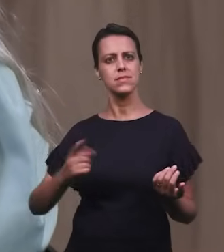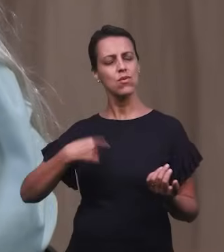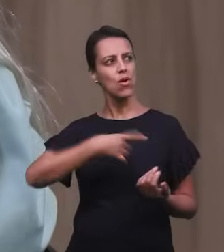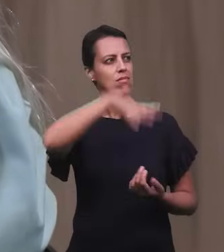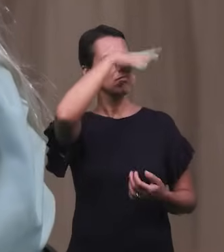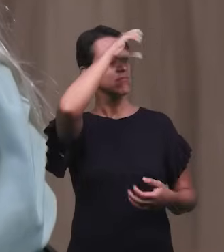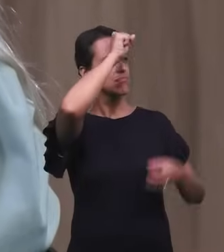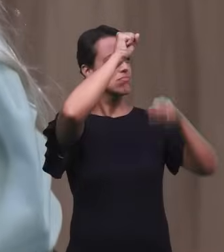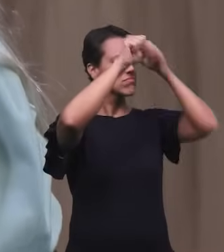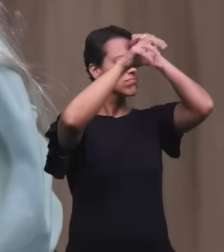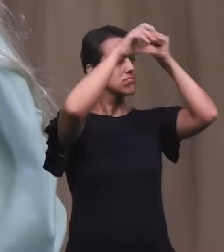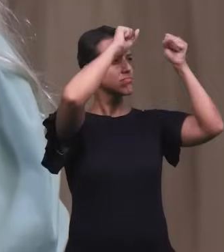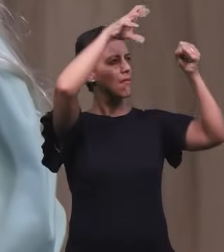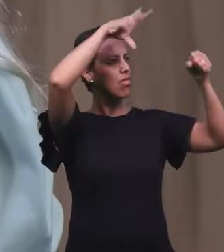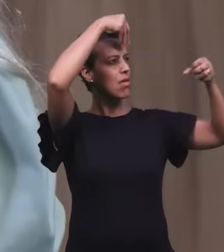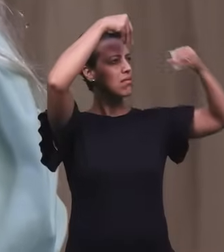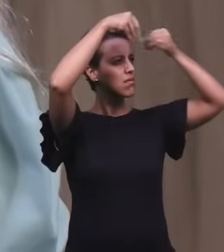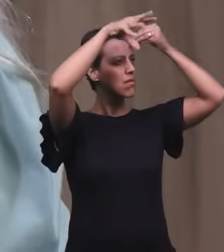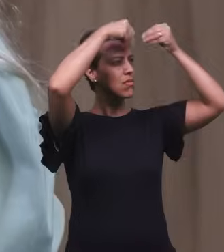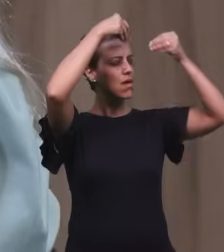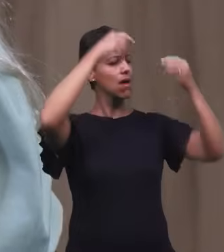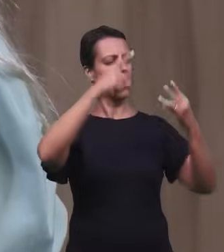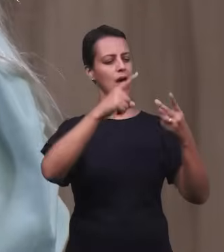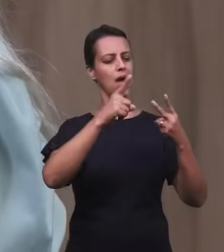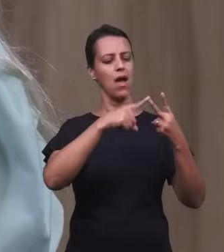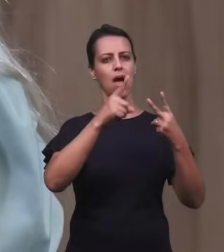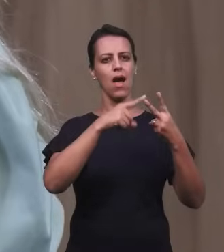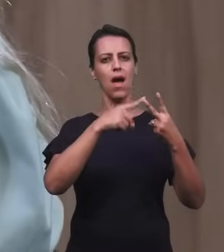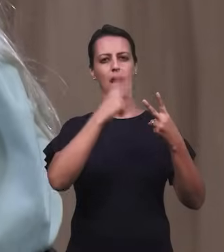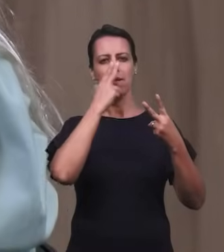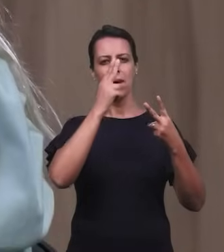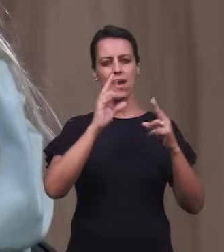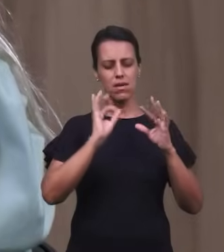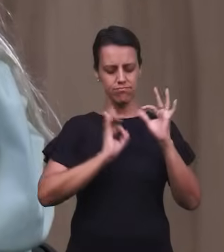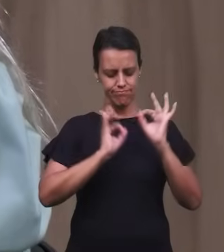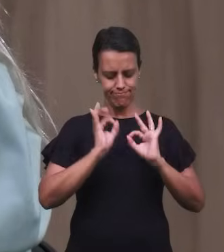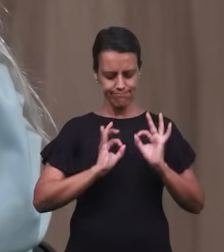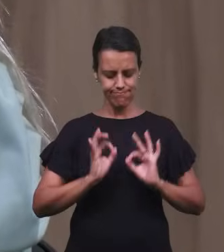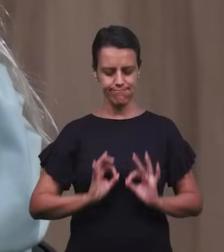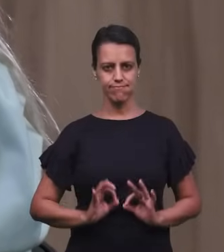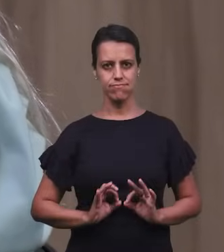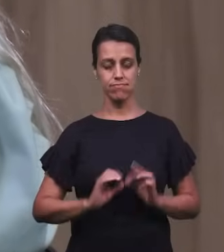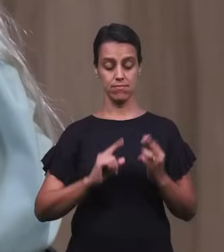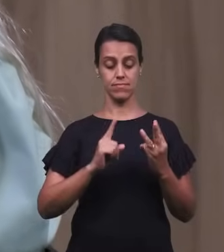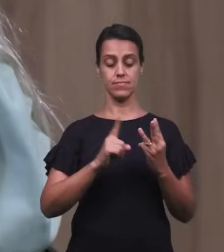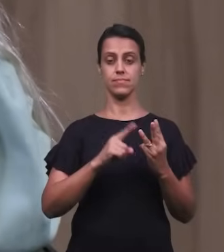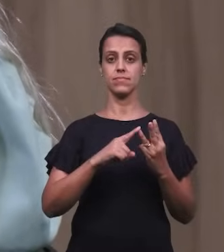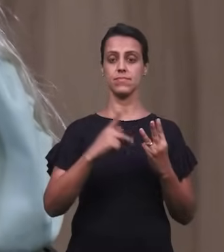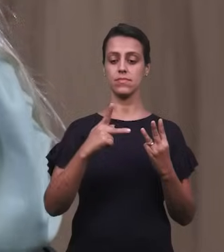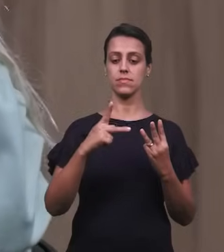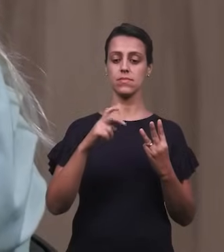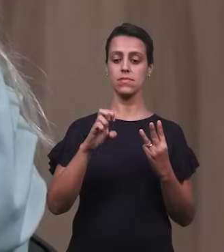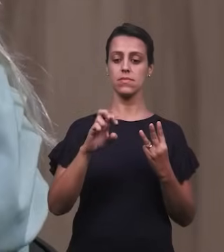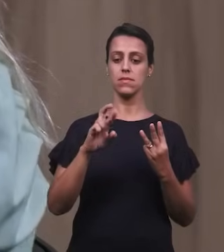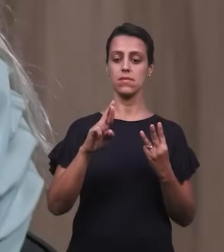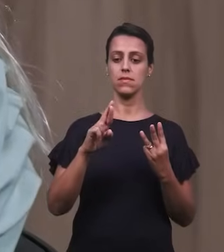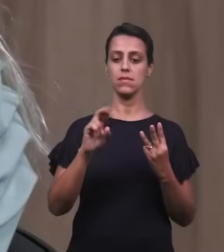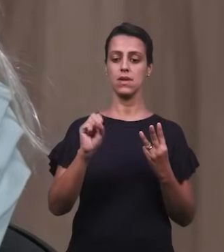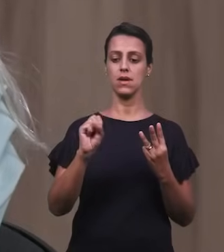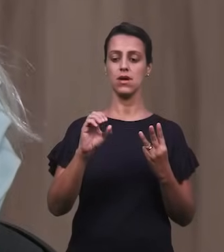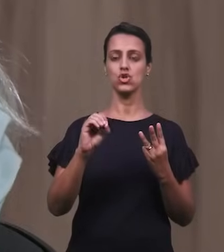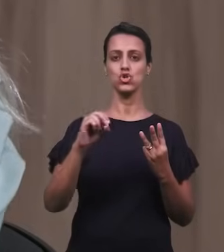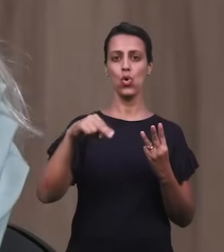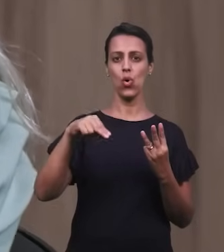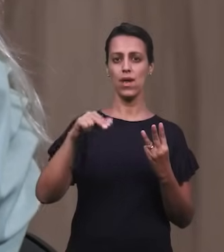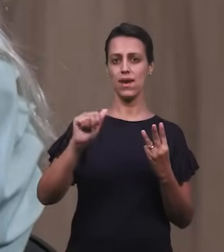nós aprendemos isso, nosso caráter vai sendo moldado, vai sendo formado. E o que é a personalidade? Nós juntamos isso, as nossas